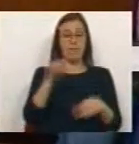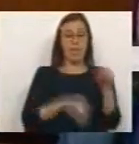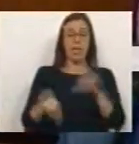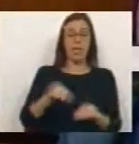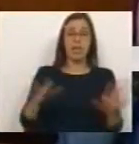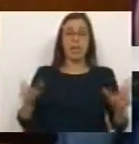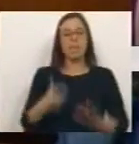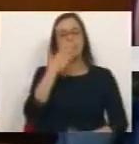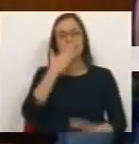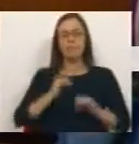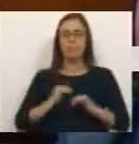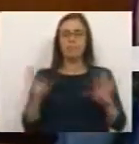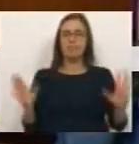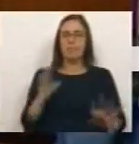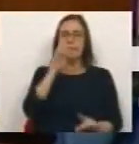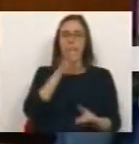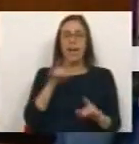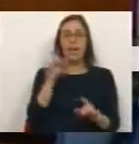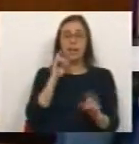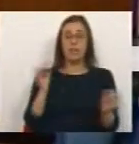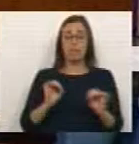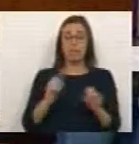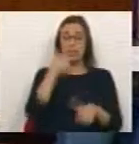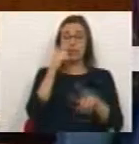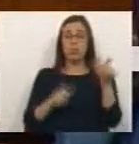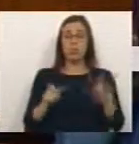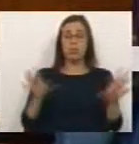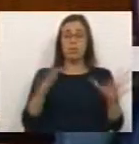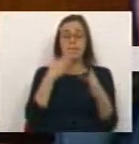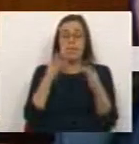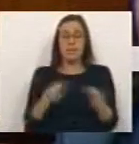eleições. Portanto, parece-me que quem não defende os utentes